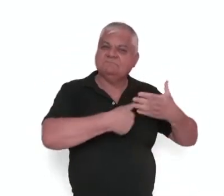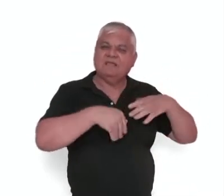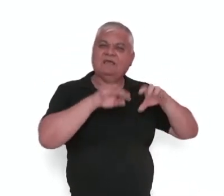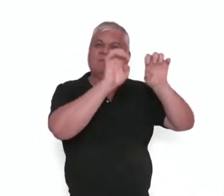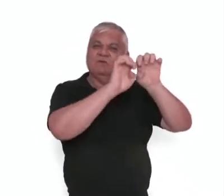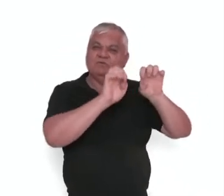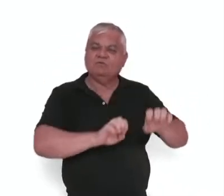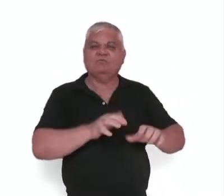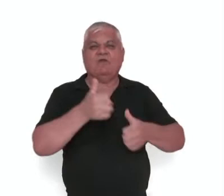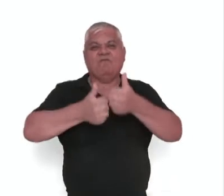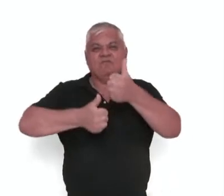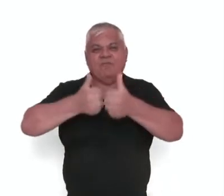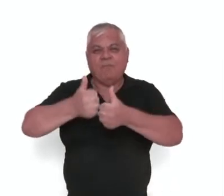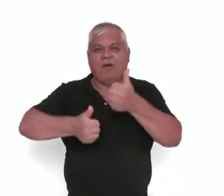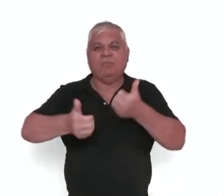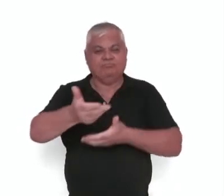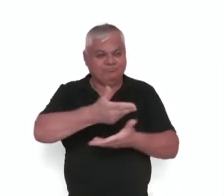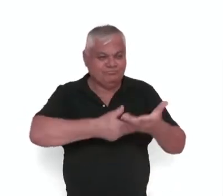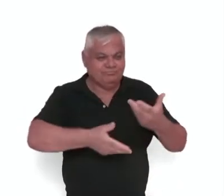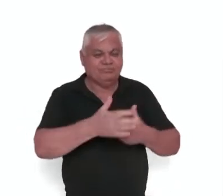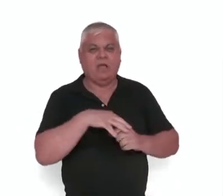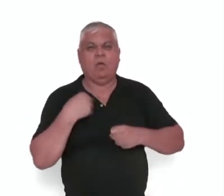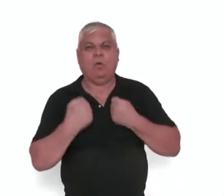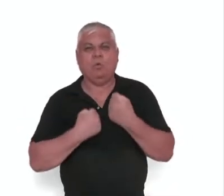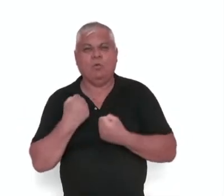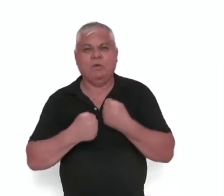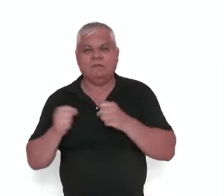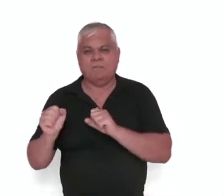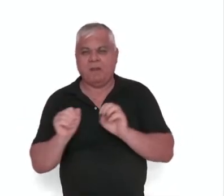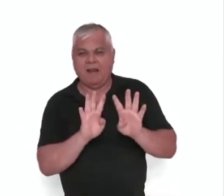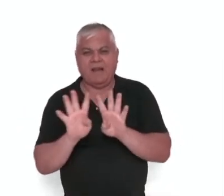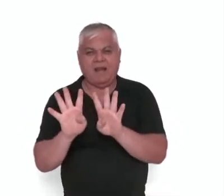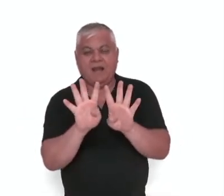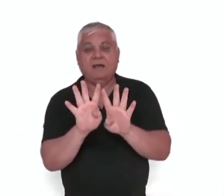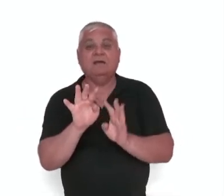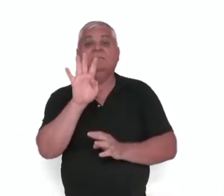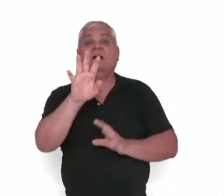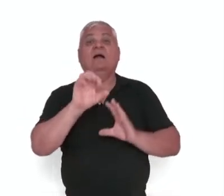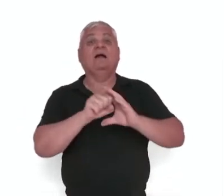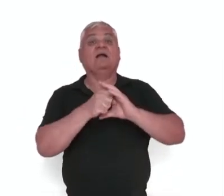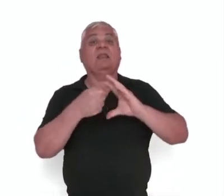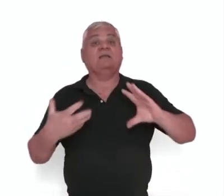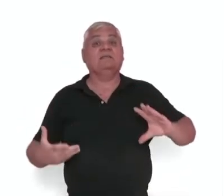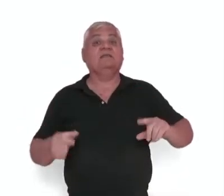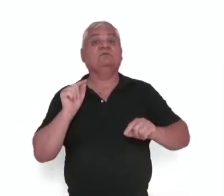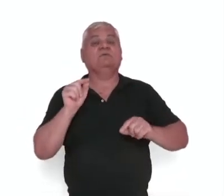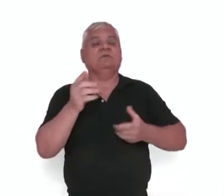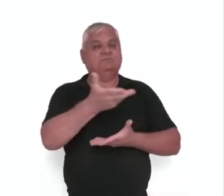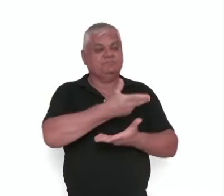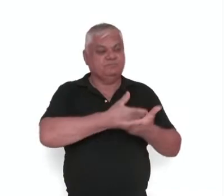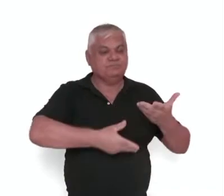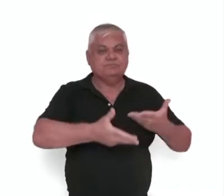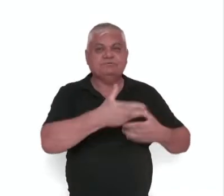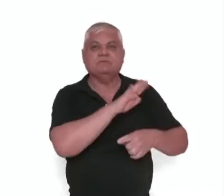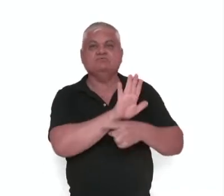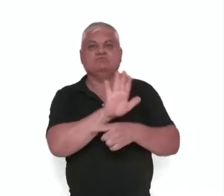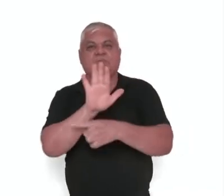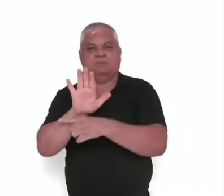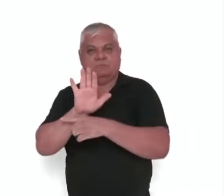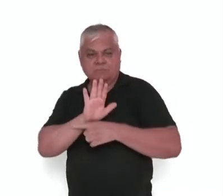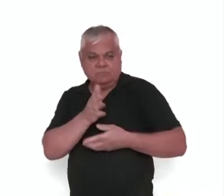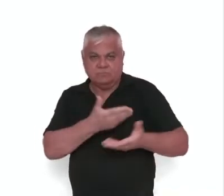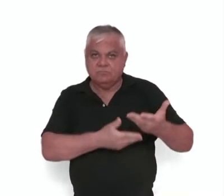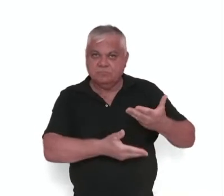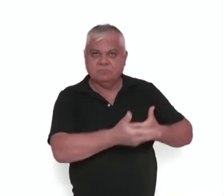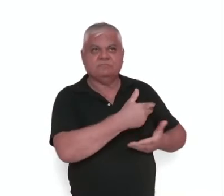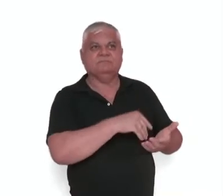de um futebol, de uma corrida, porém com alguma característica cooperativa para ajudar nessa transição.